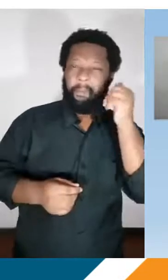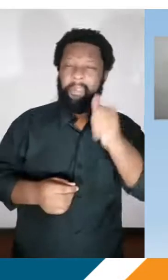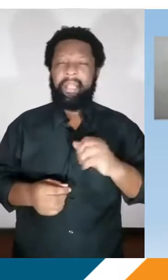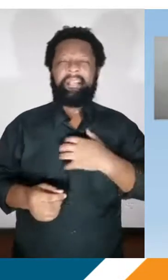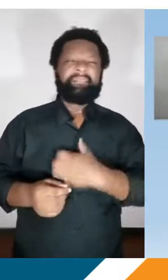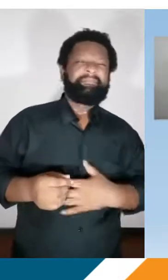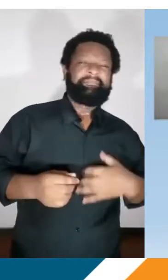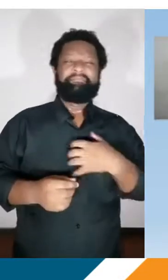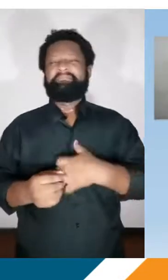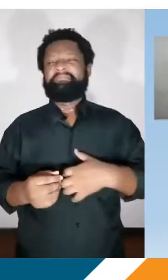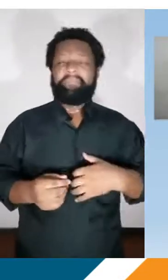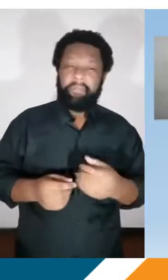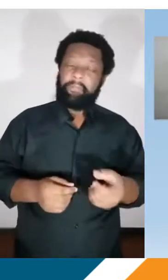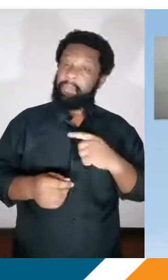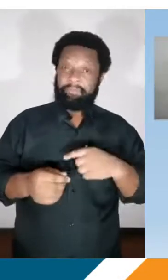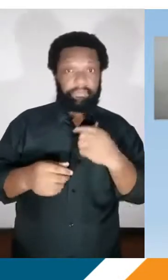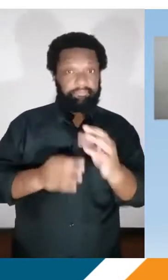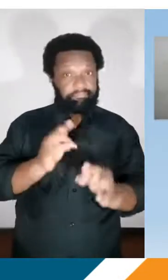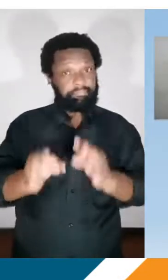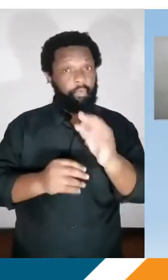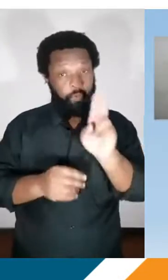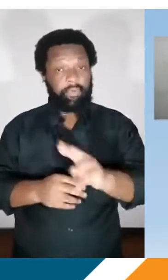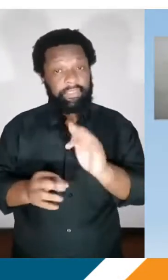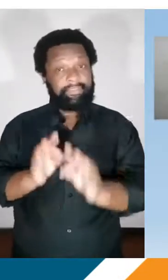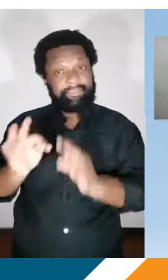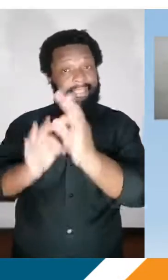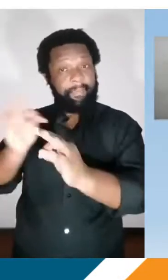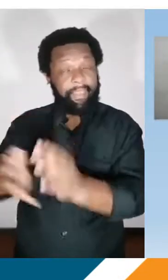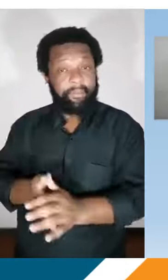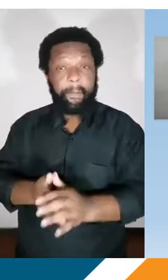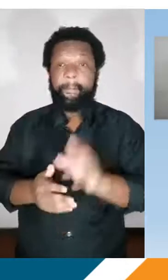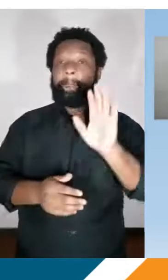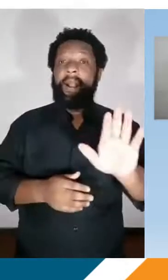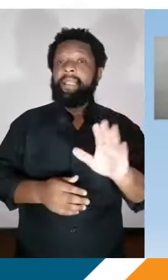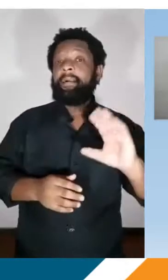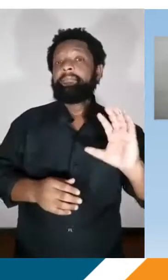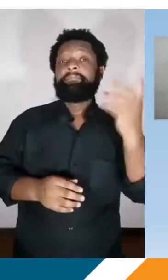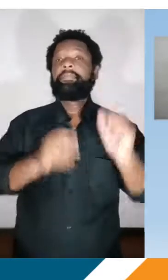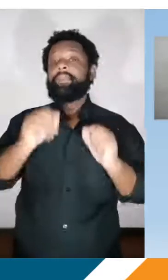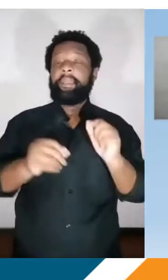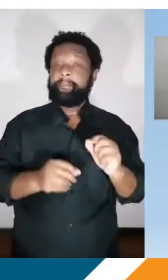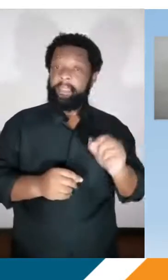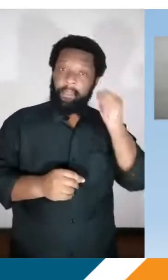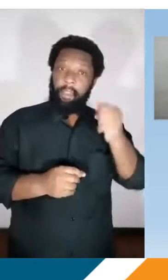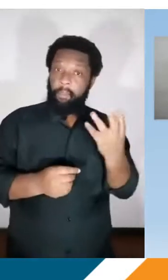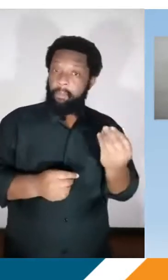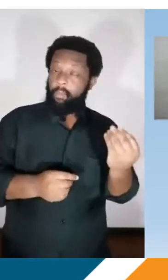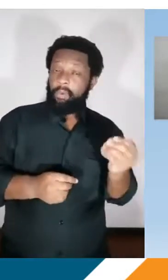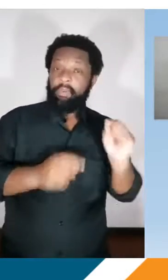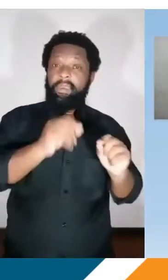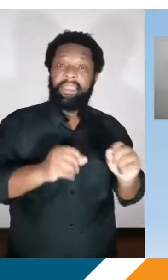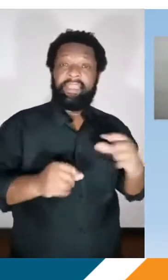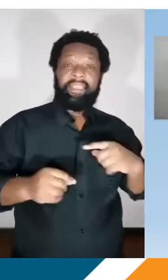grávidas tinham. E o que percebia? Tratava isso com elas sim. Mas o que acontecia? Muitas delas